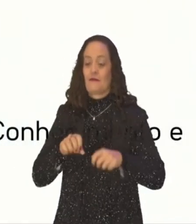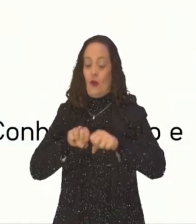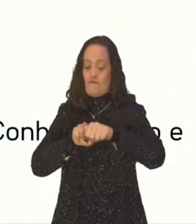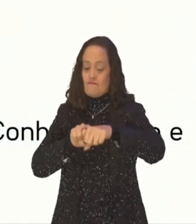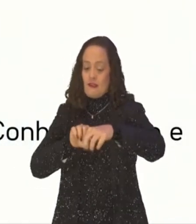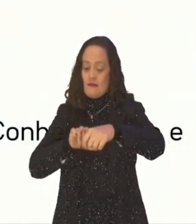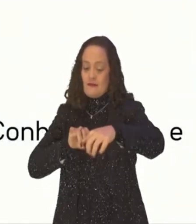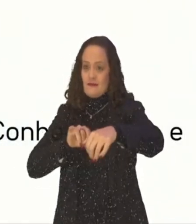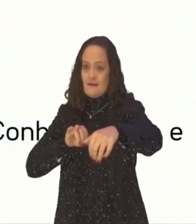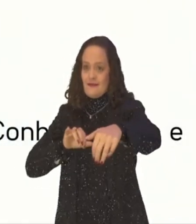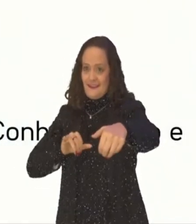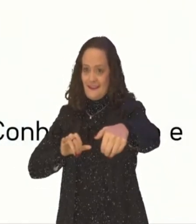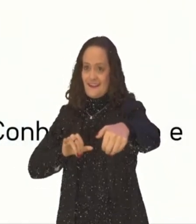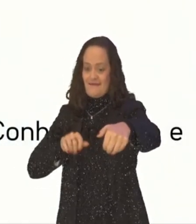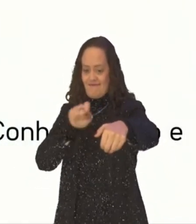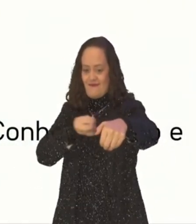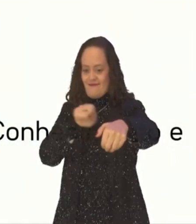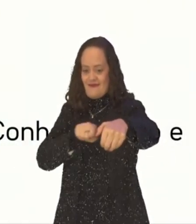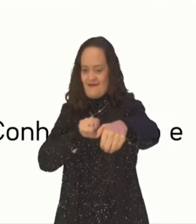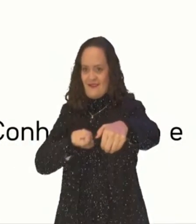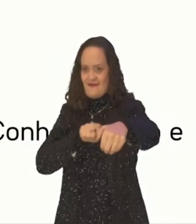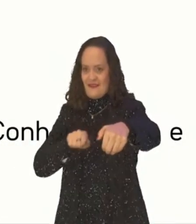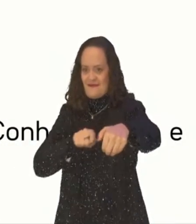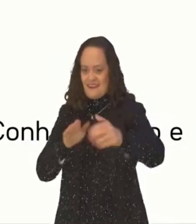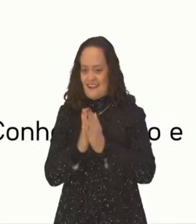que o pergaminho